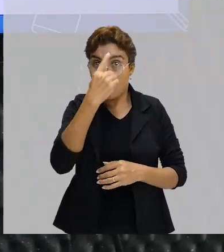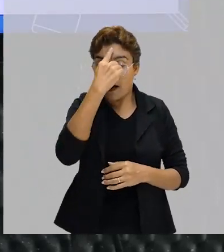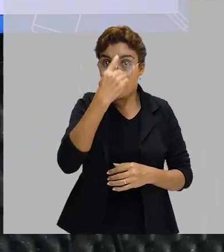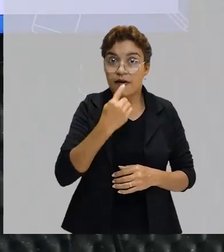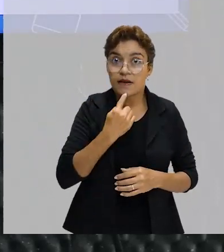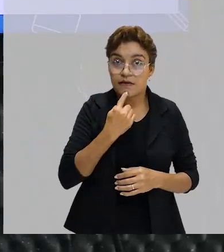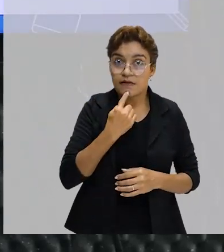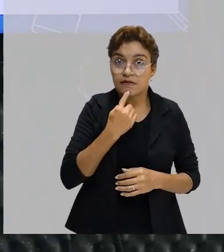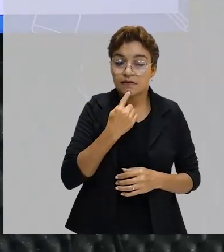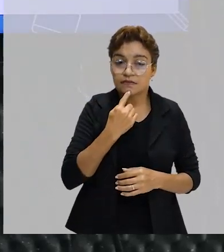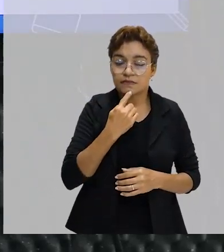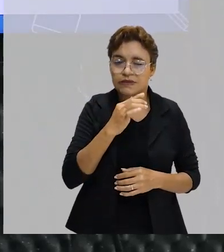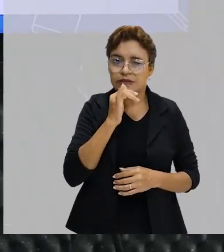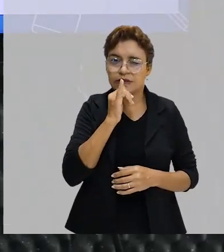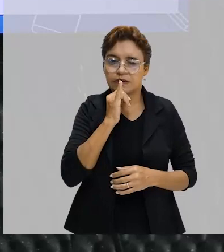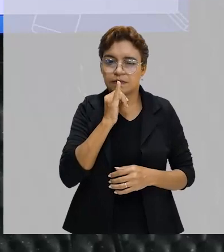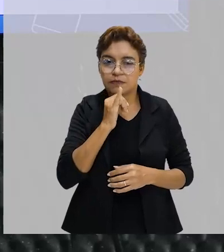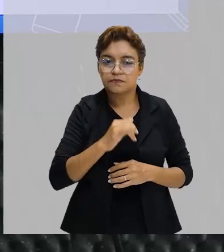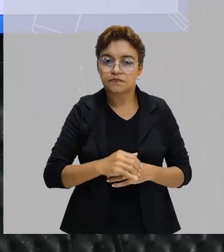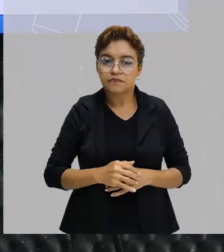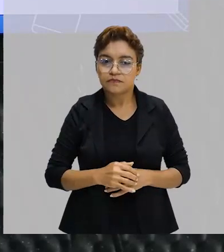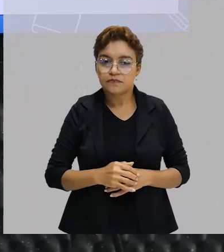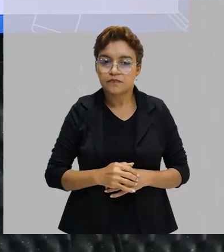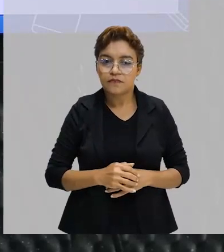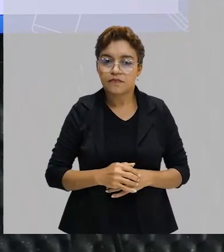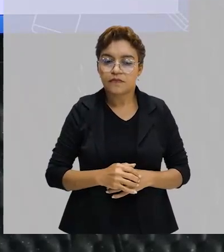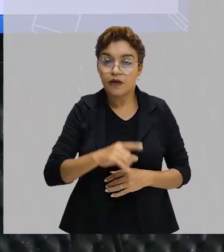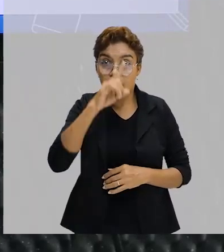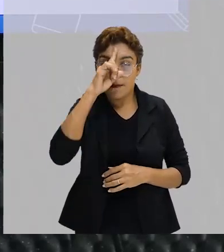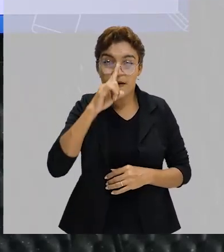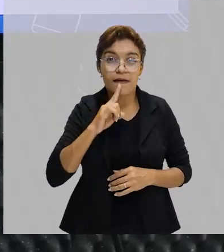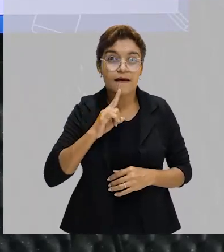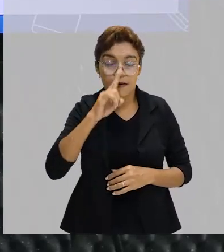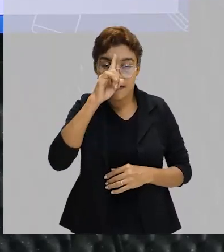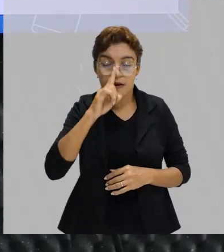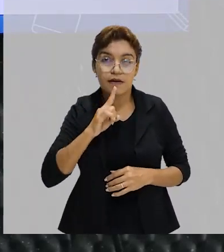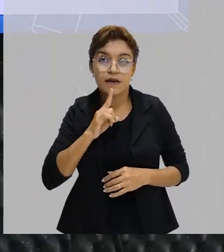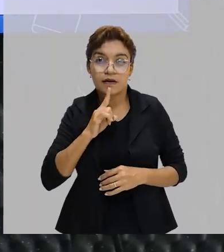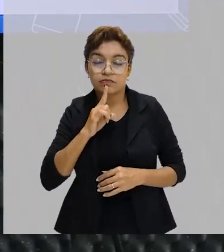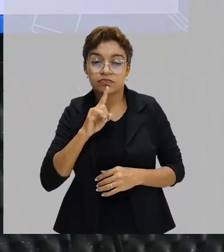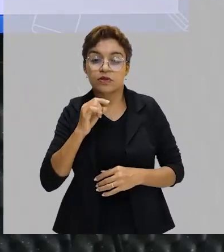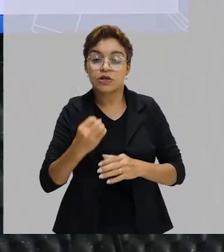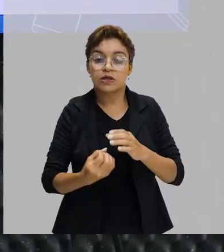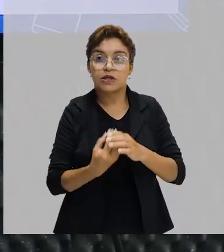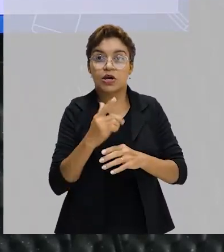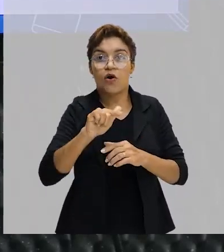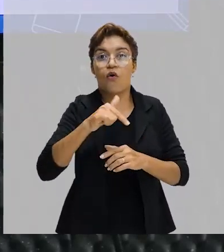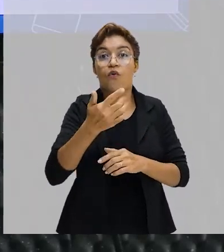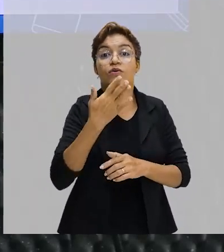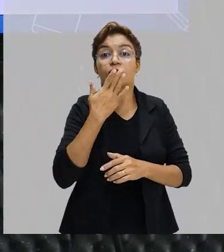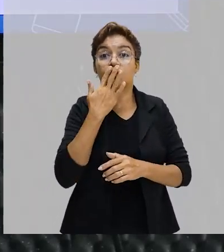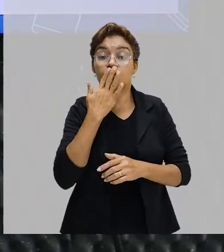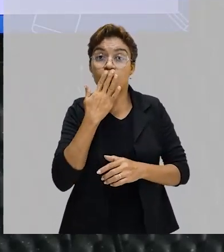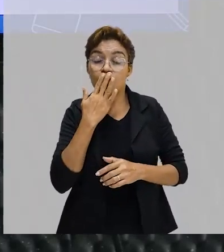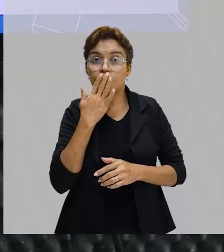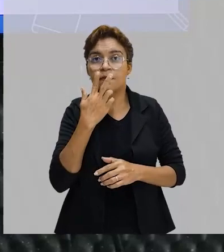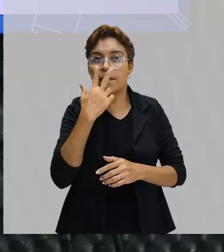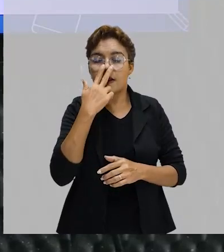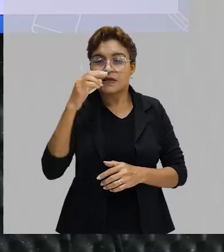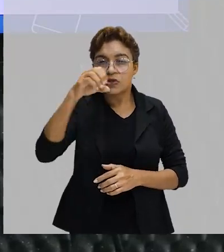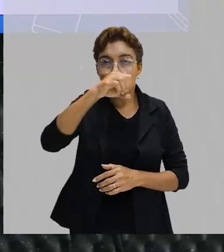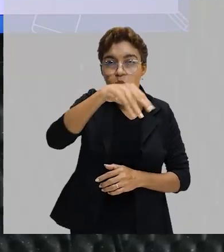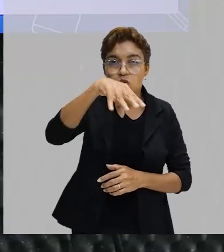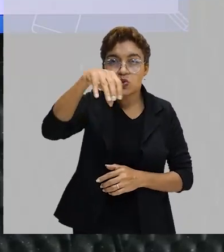pequenas faixas e vamos chamar de linhas ou raias de luzes ou de cores. Tudo